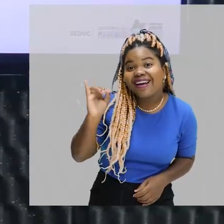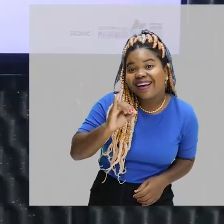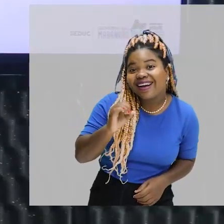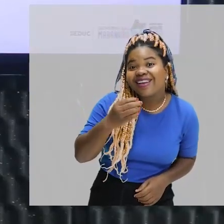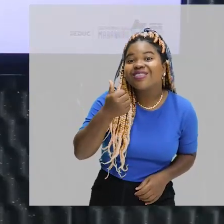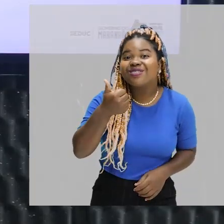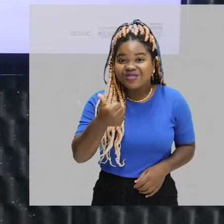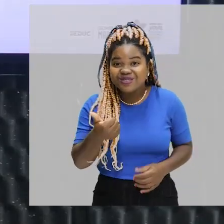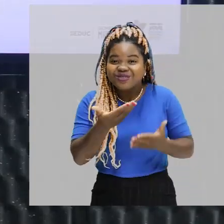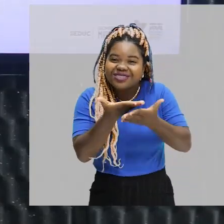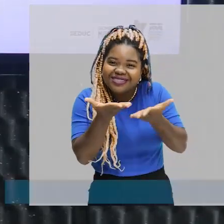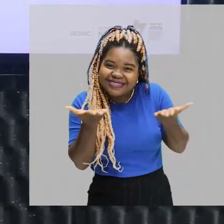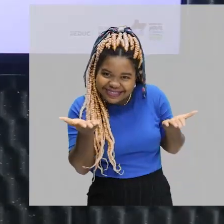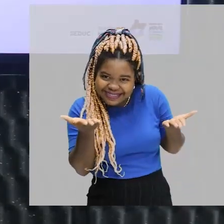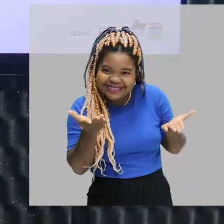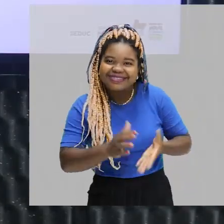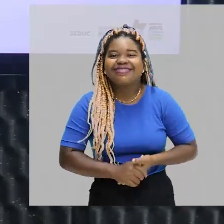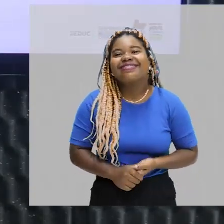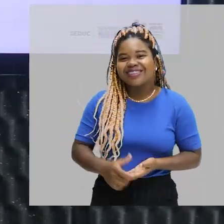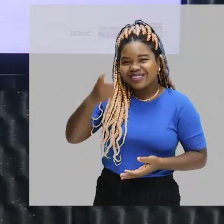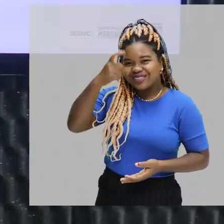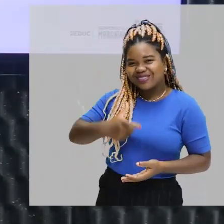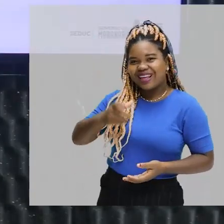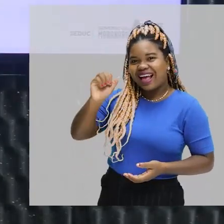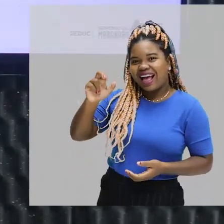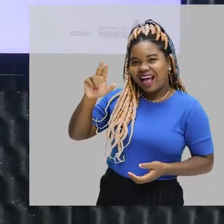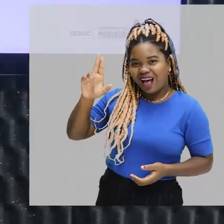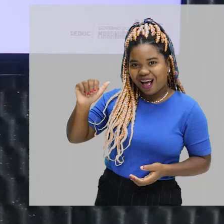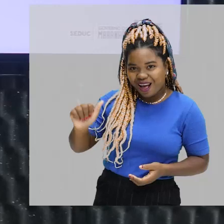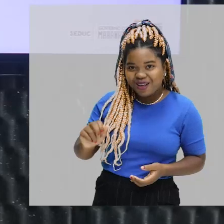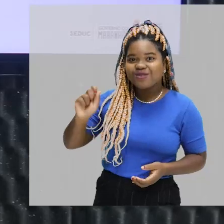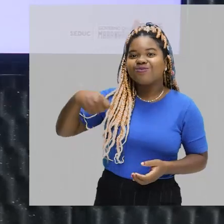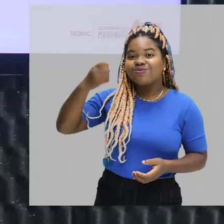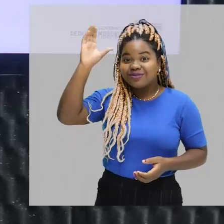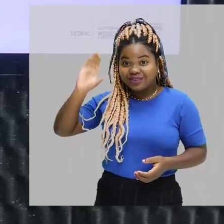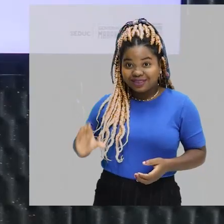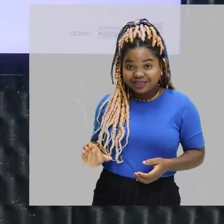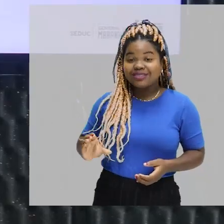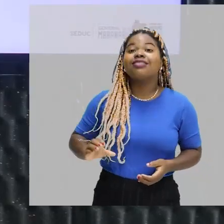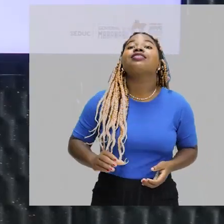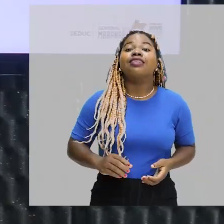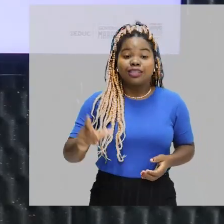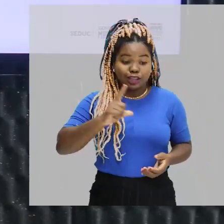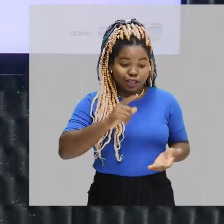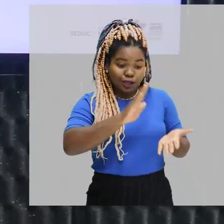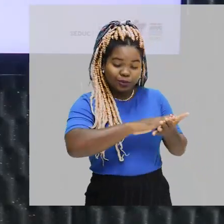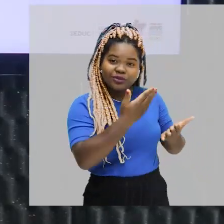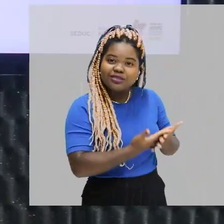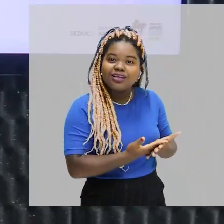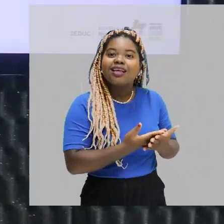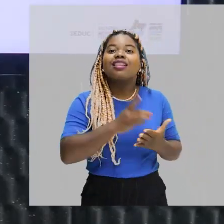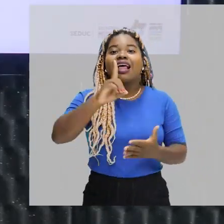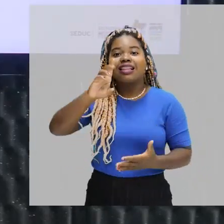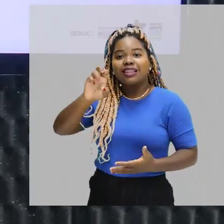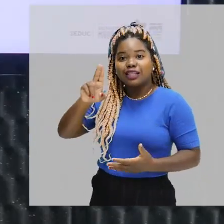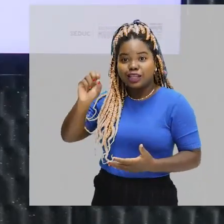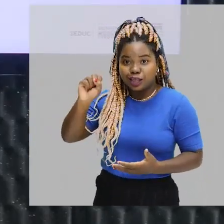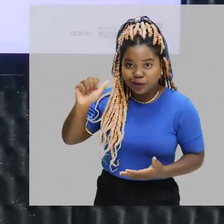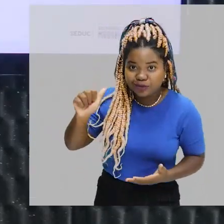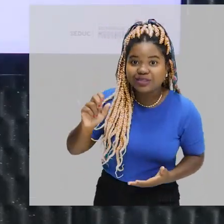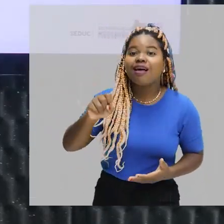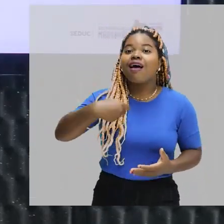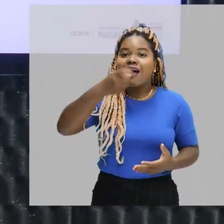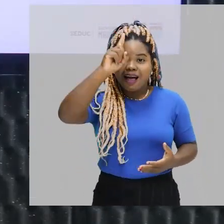Oi, chuchus, tudo bem com vocês? Eu sou a professora Cacau Sotero, essa é a nossa deusa da